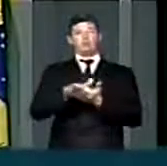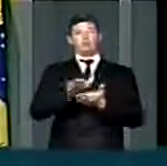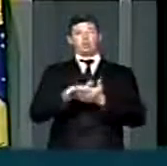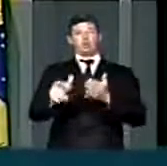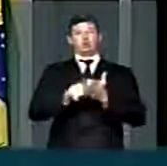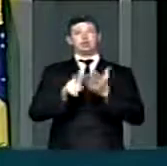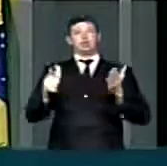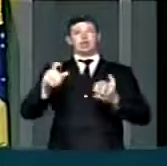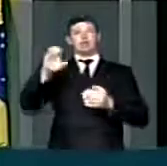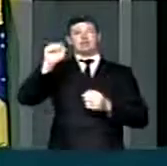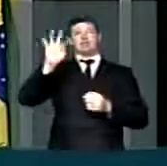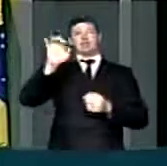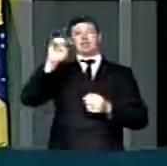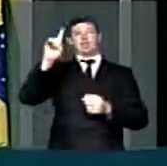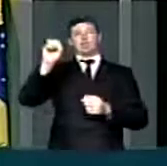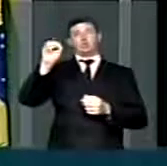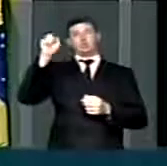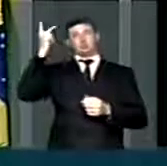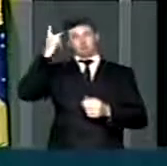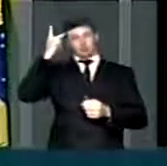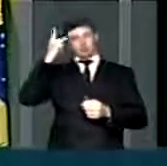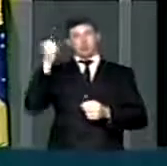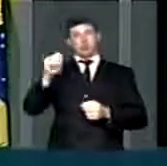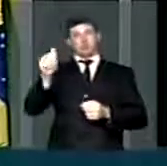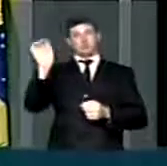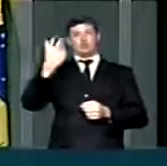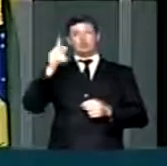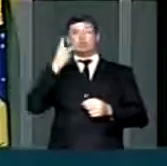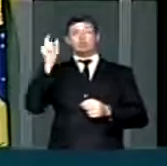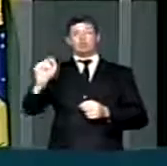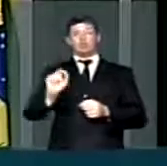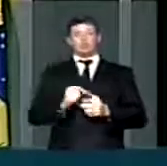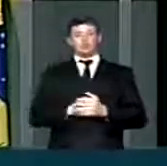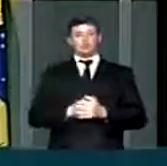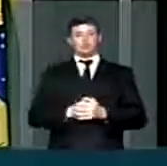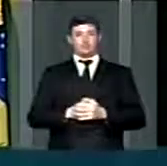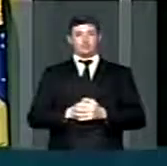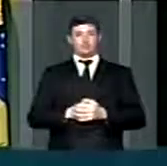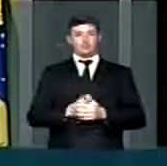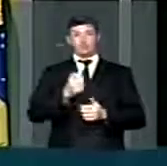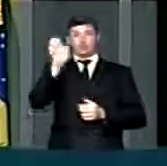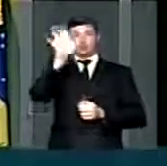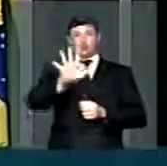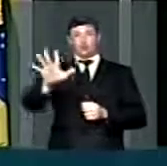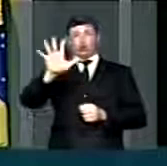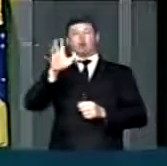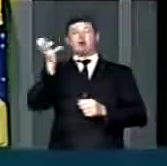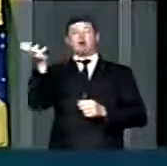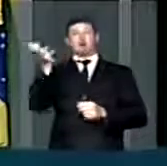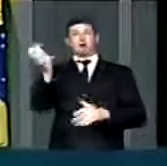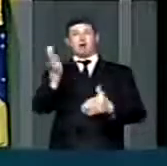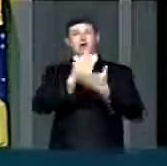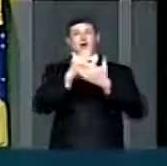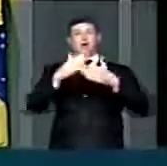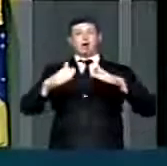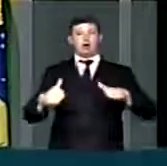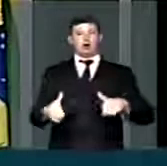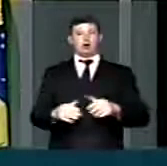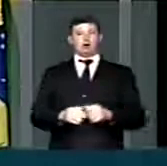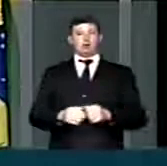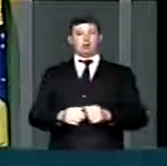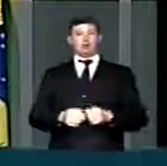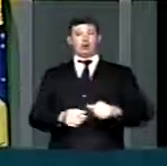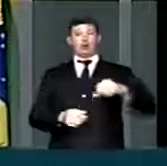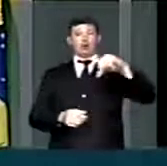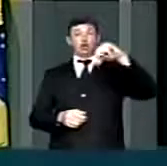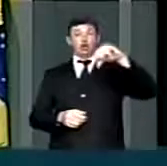O Estado de São Paulo, de 11 de fevereiro, que traz o seguinte título: Europa quer o fim de 9 zonas